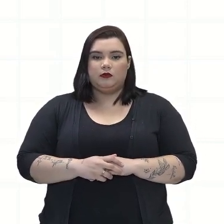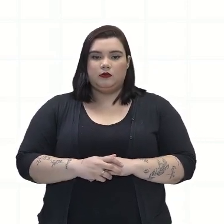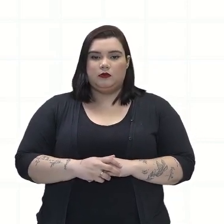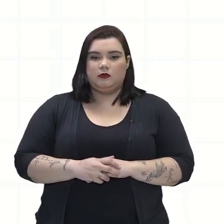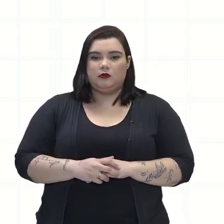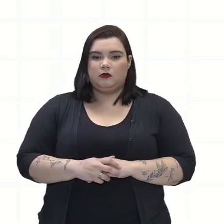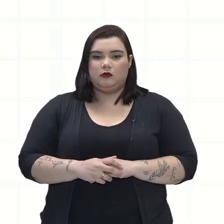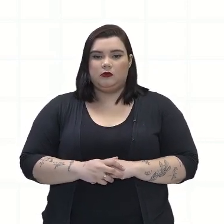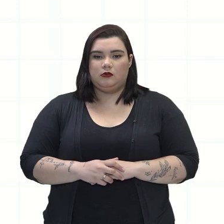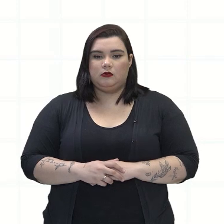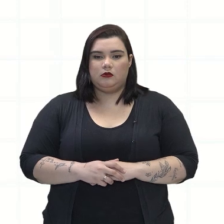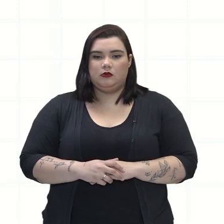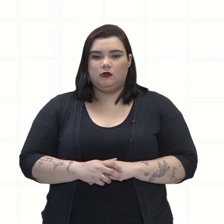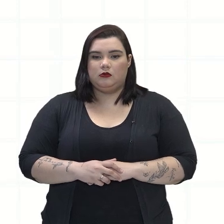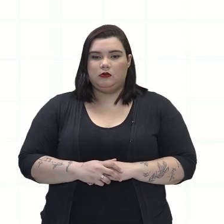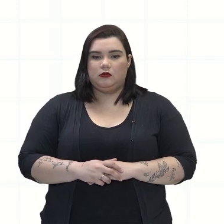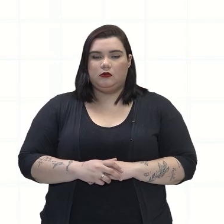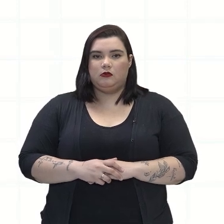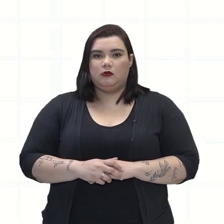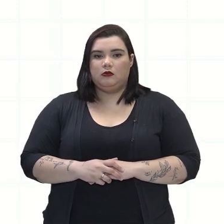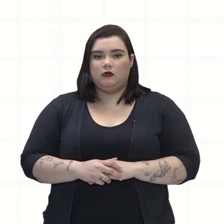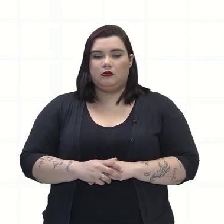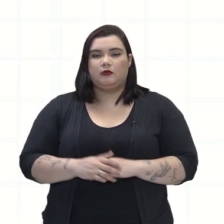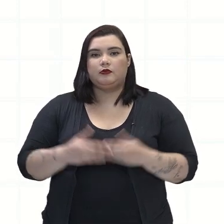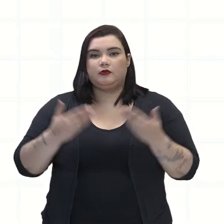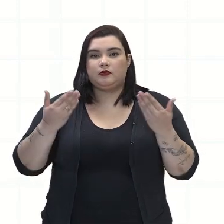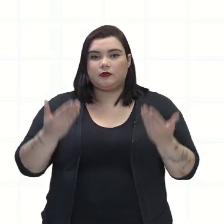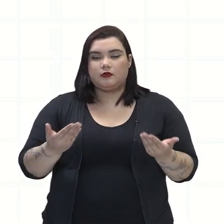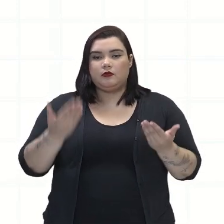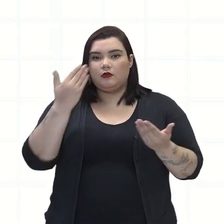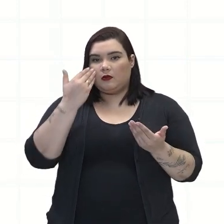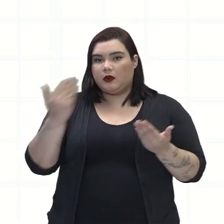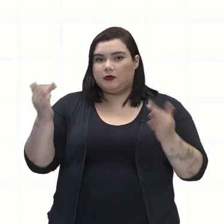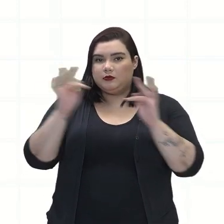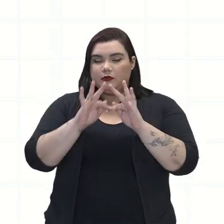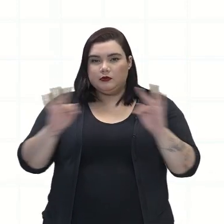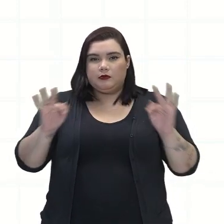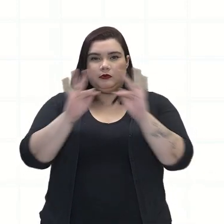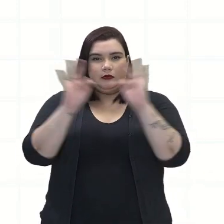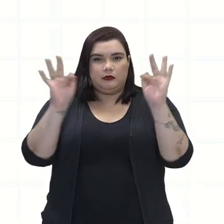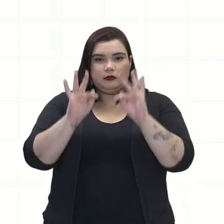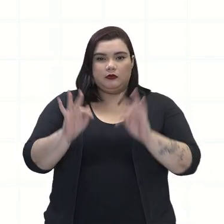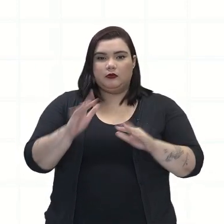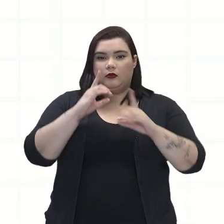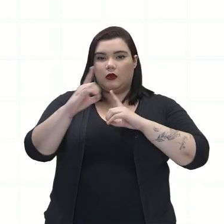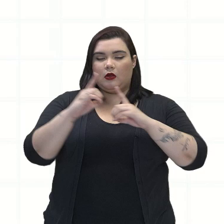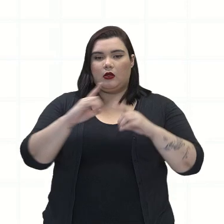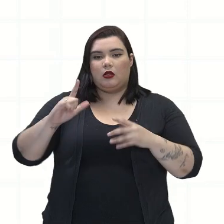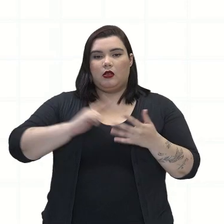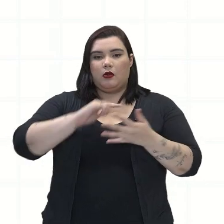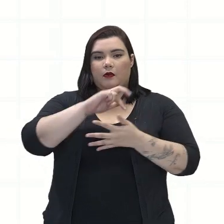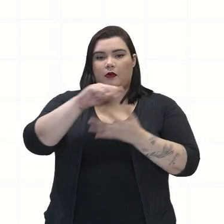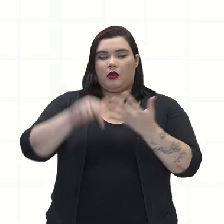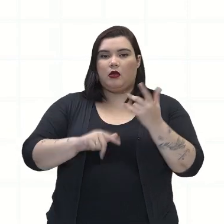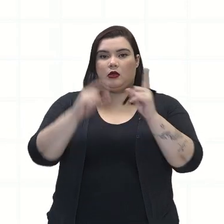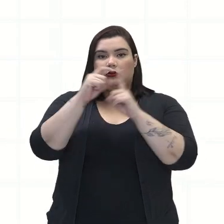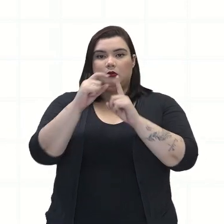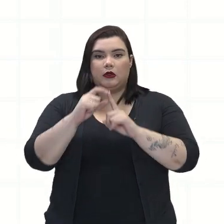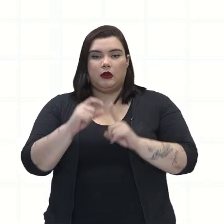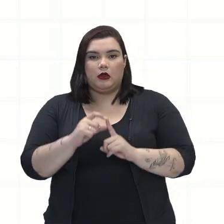have one notebook. Então, nesse diálogo, nós temos pencil, eraser, books,